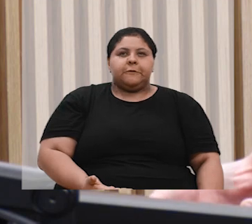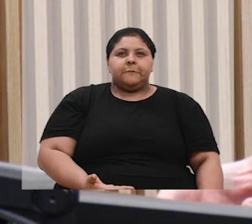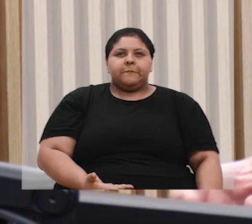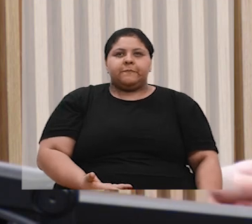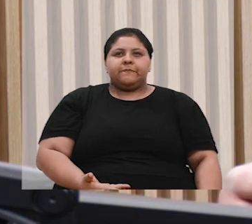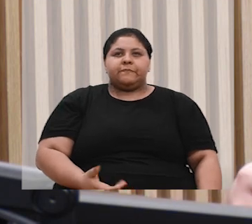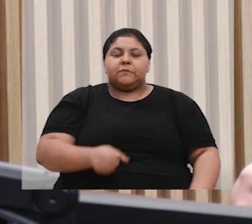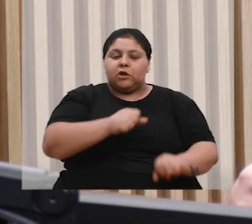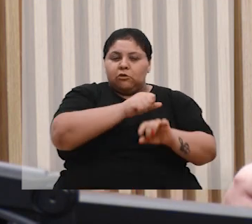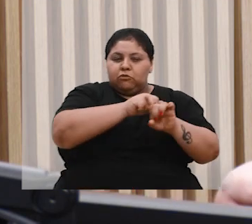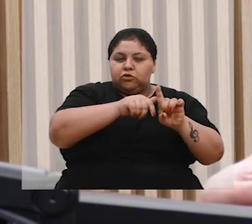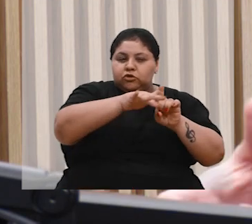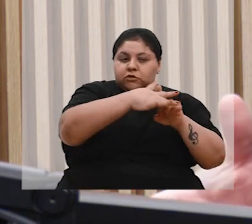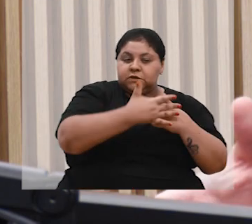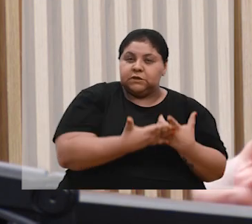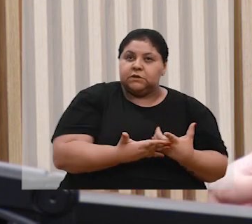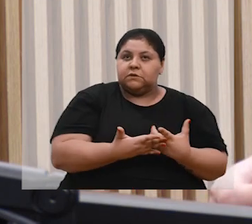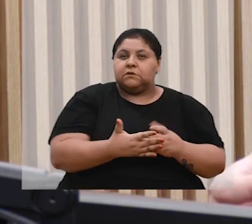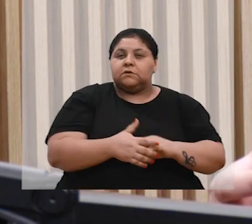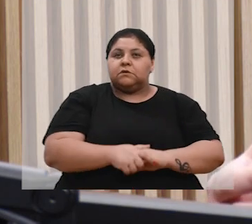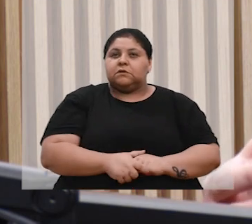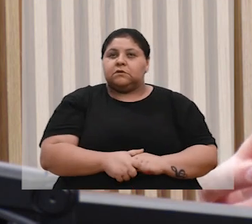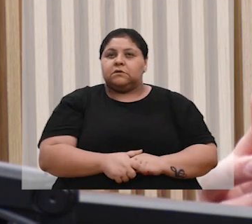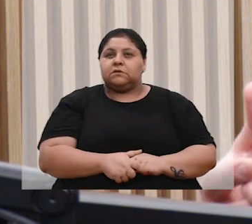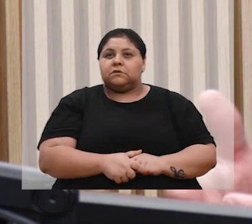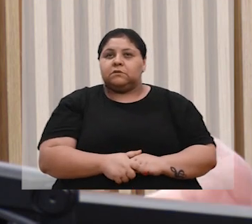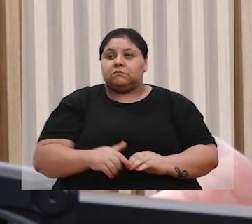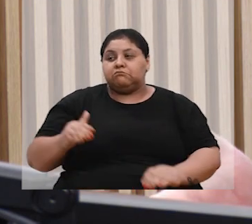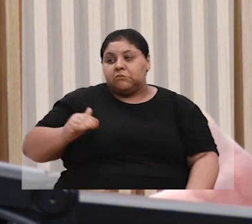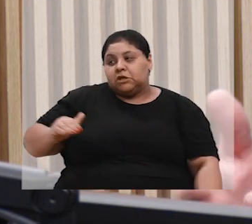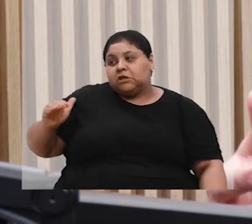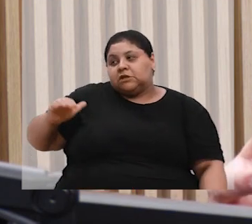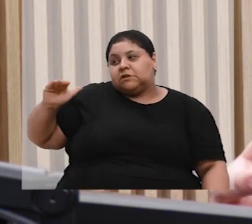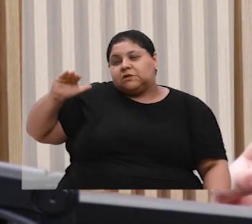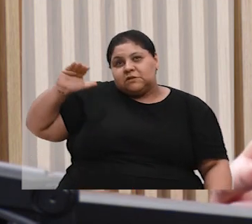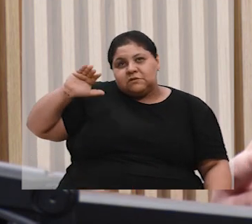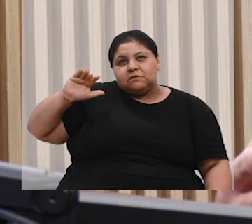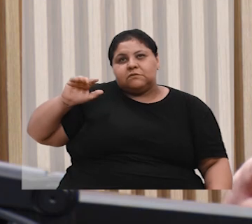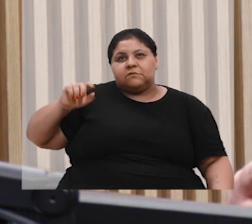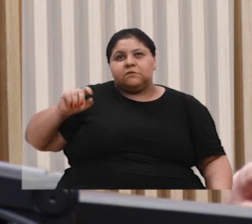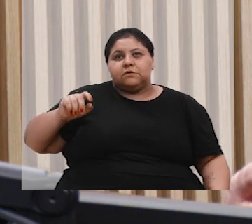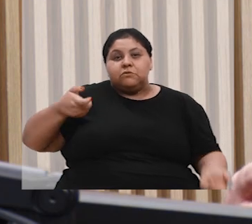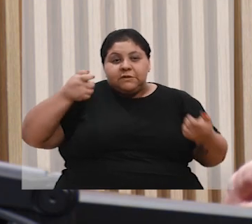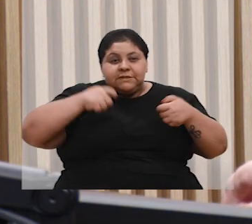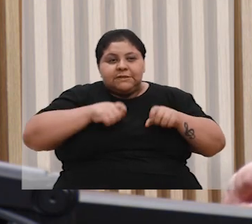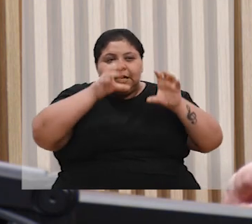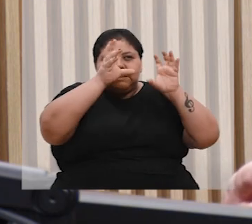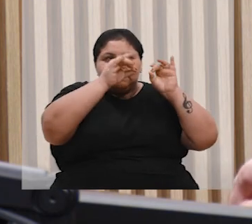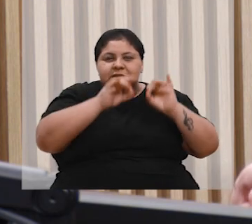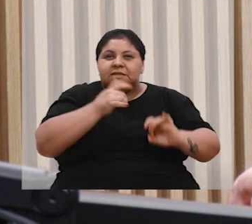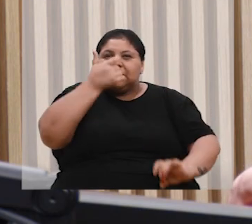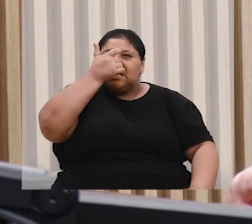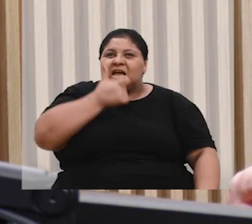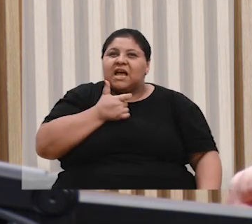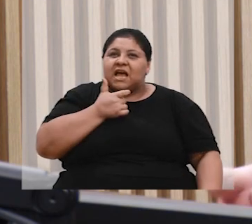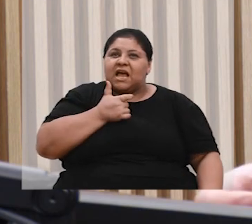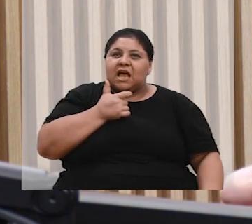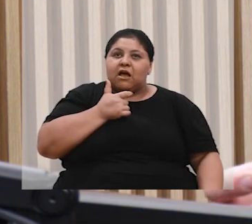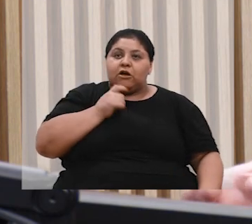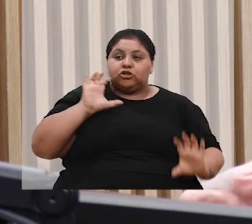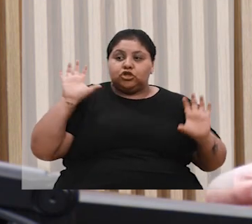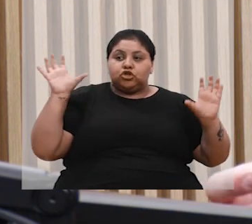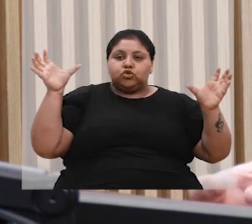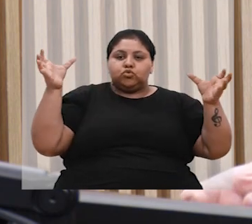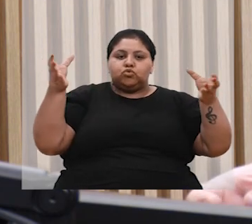de monitores, de socialização, de crianças com necessidades especiais. Eu acho que